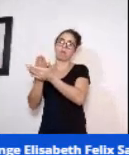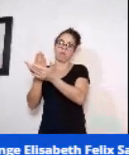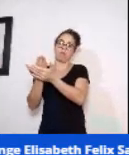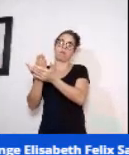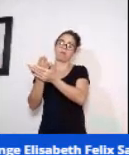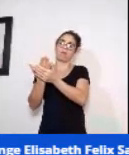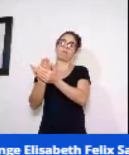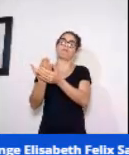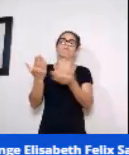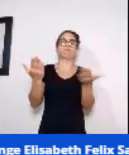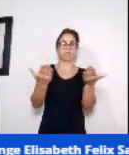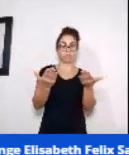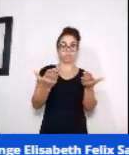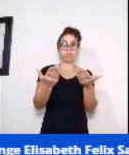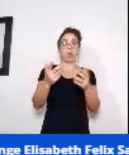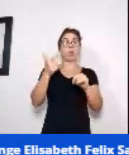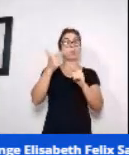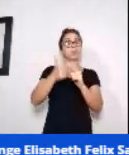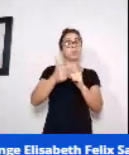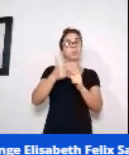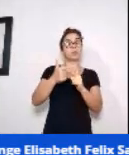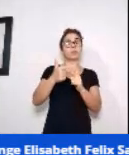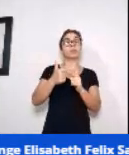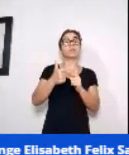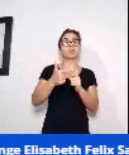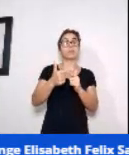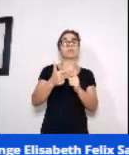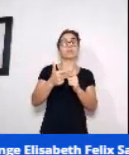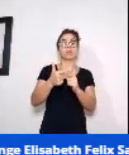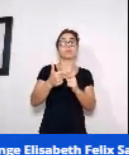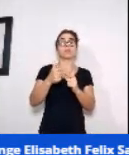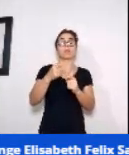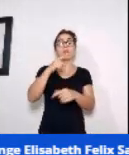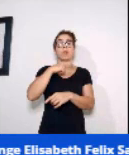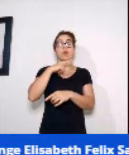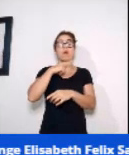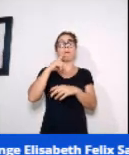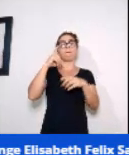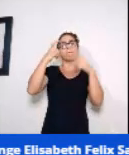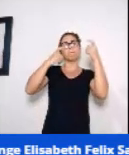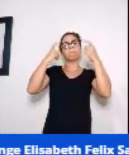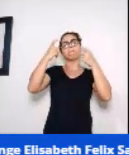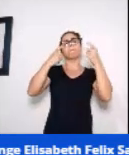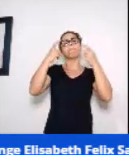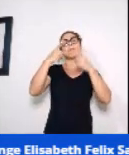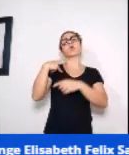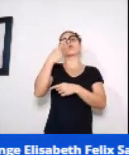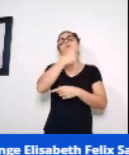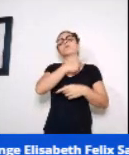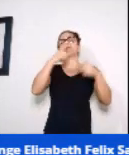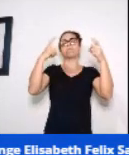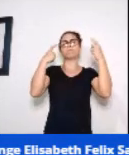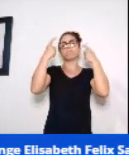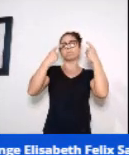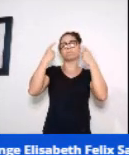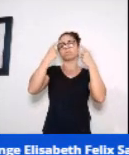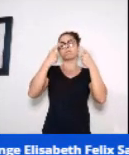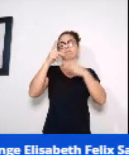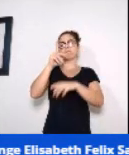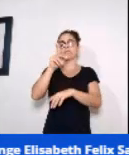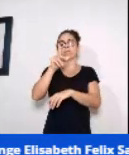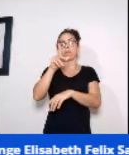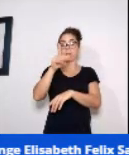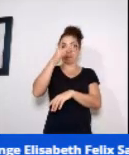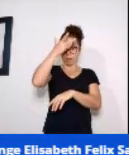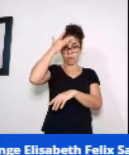quê? Por que nós tivemos essa preocupação? Porque as pessoas que compõem a unidade escolar